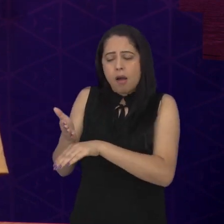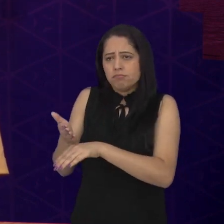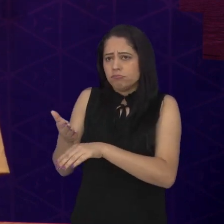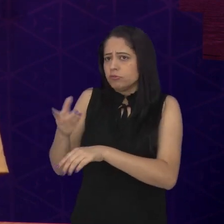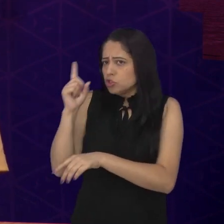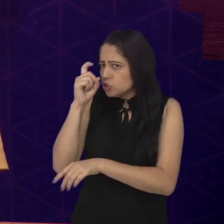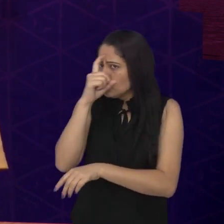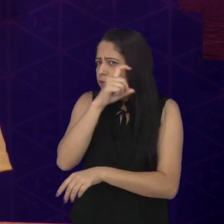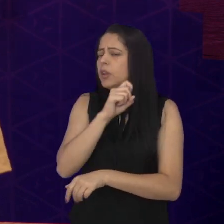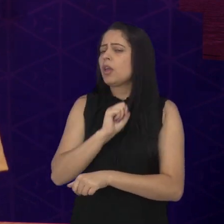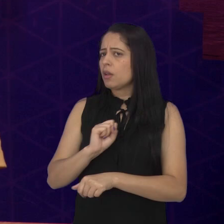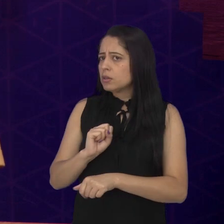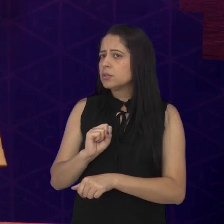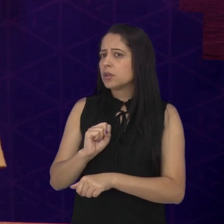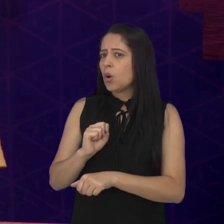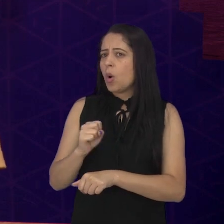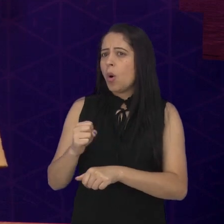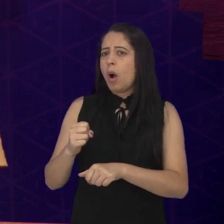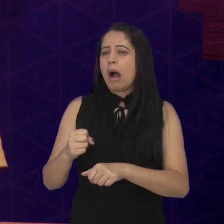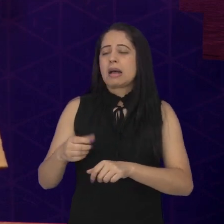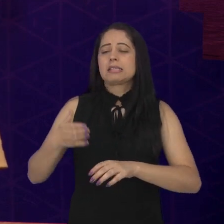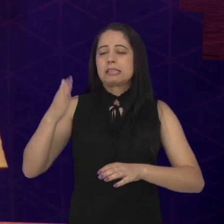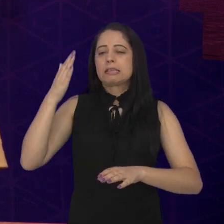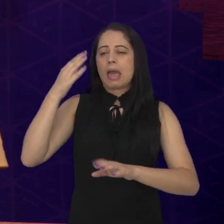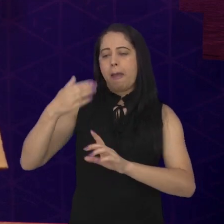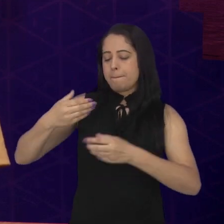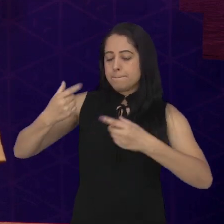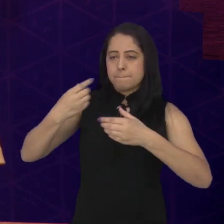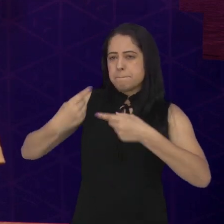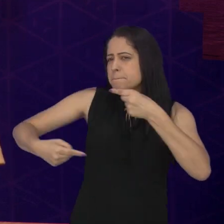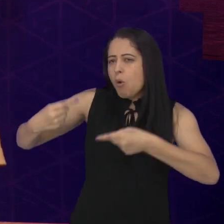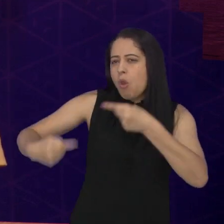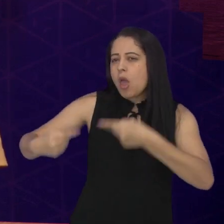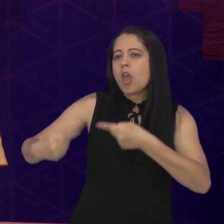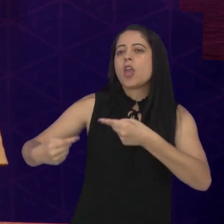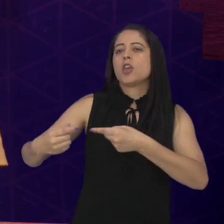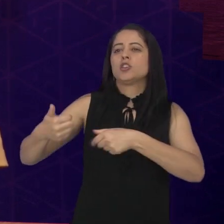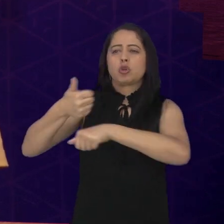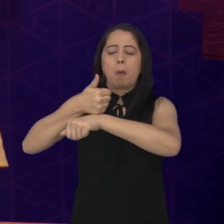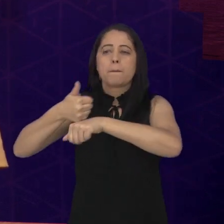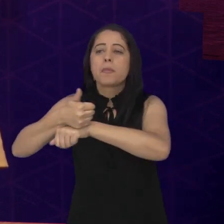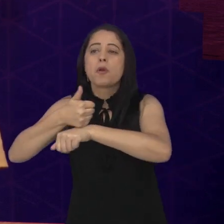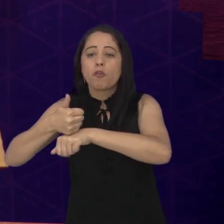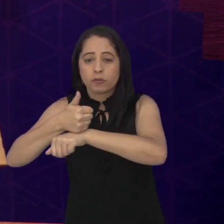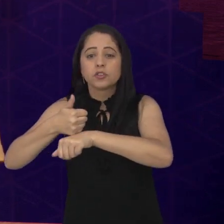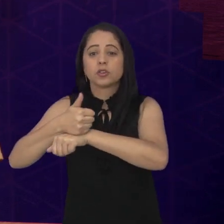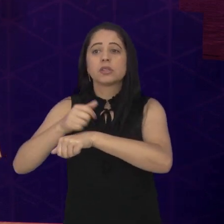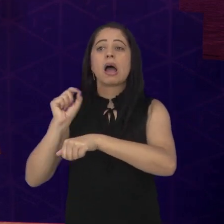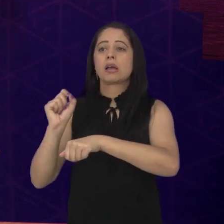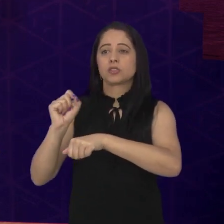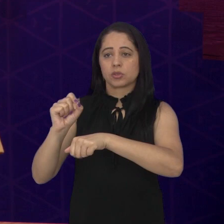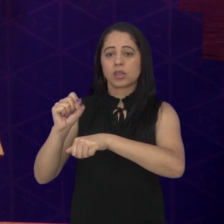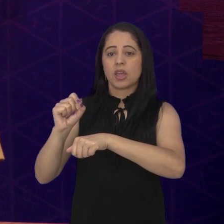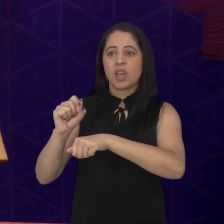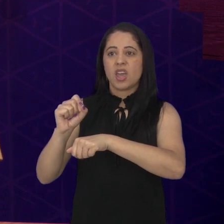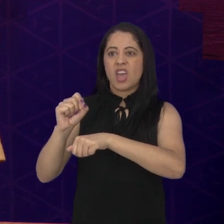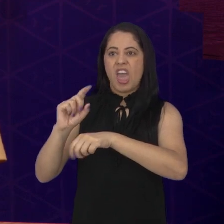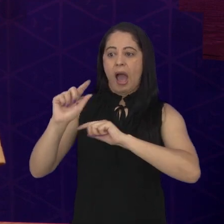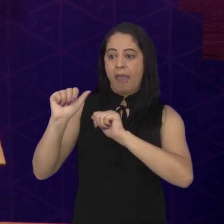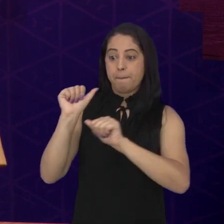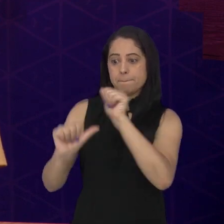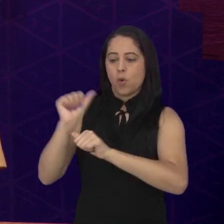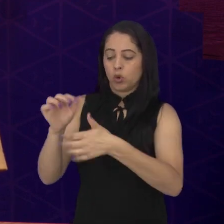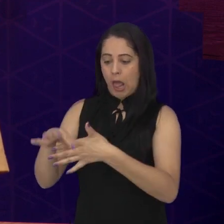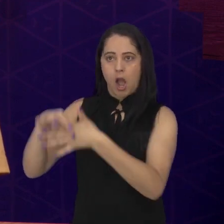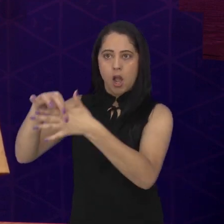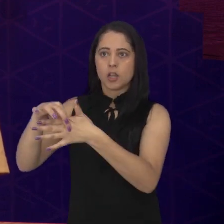Então, esses tanto políticos quanto profissionais, é interessante porque, assumindo